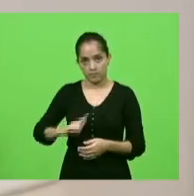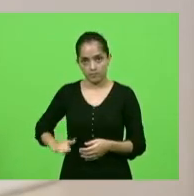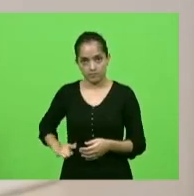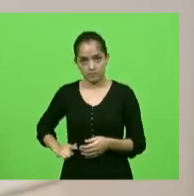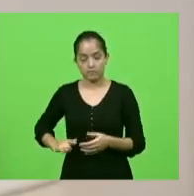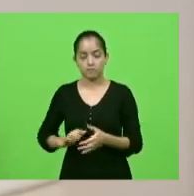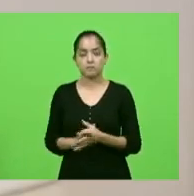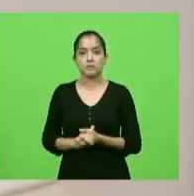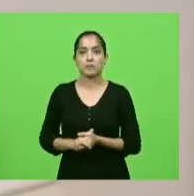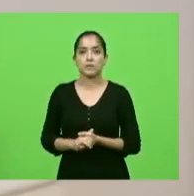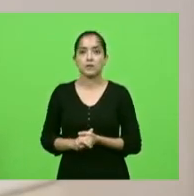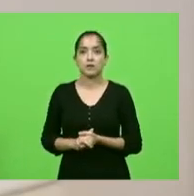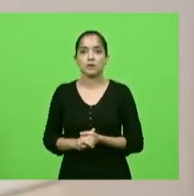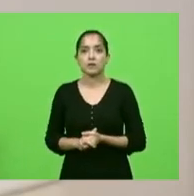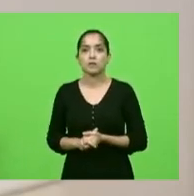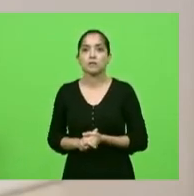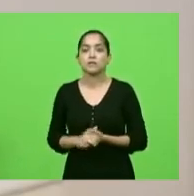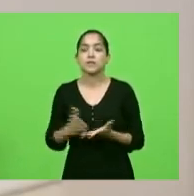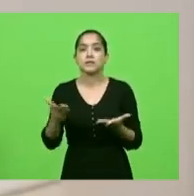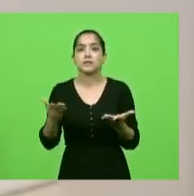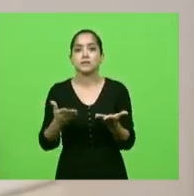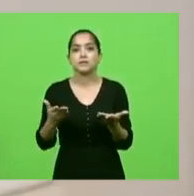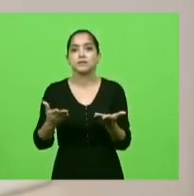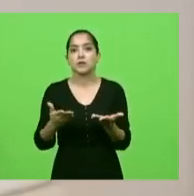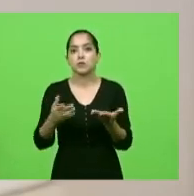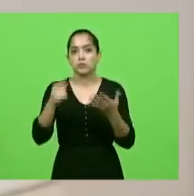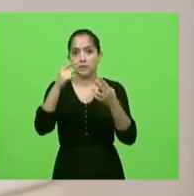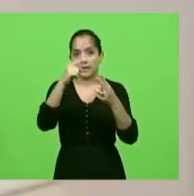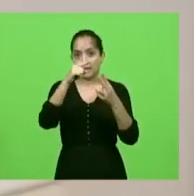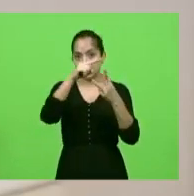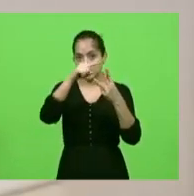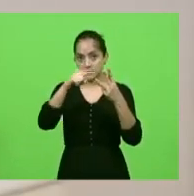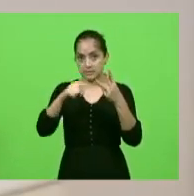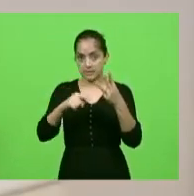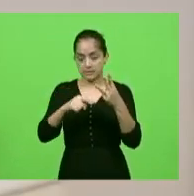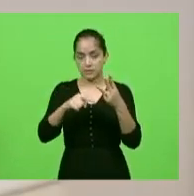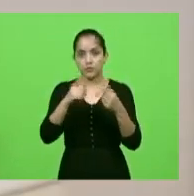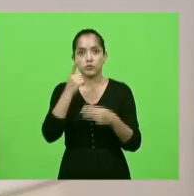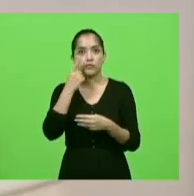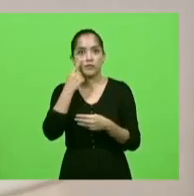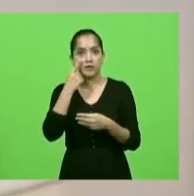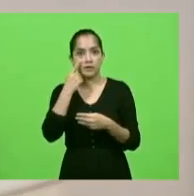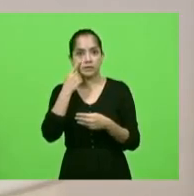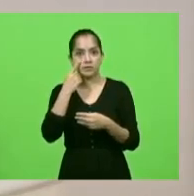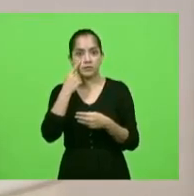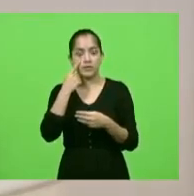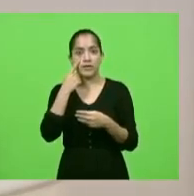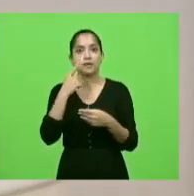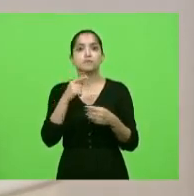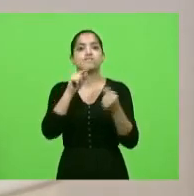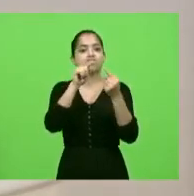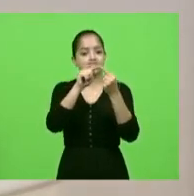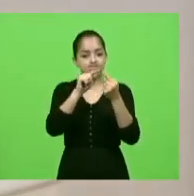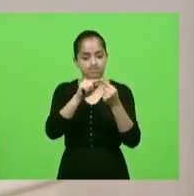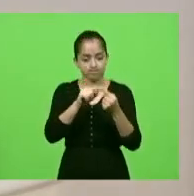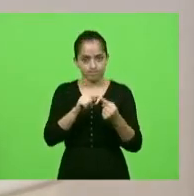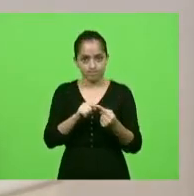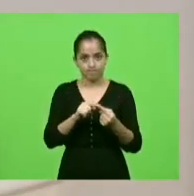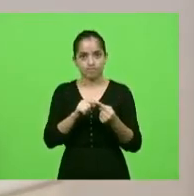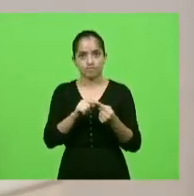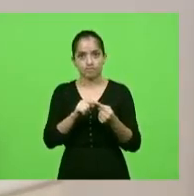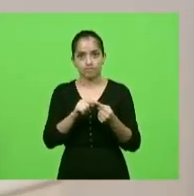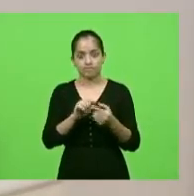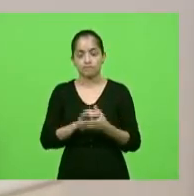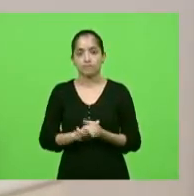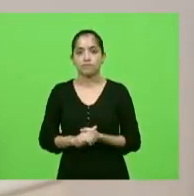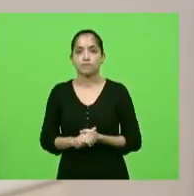Portanto, em relação a esses três pontos, verifica-se que há o preenchimento dos requisitos legais.